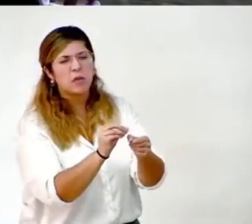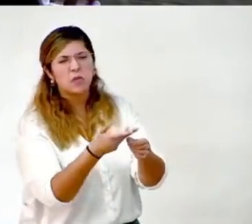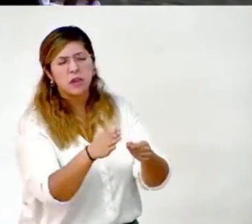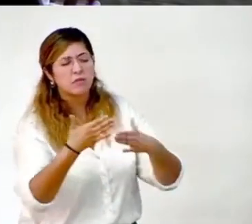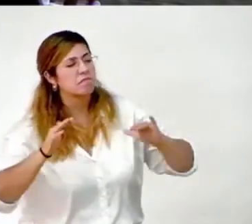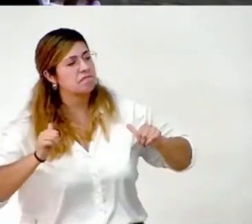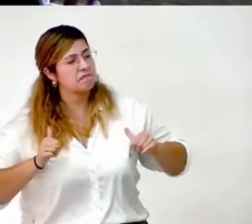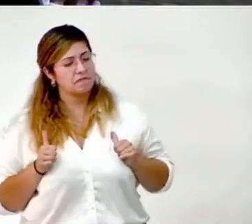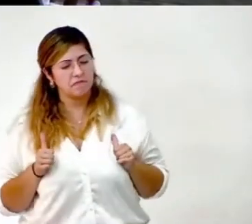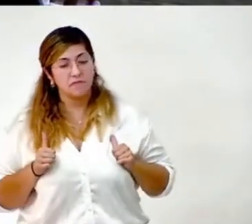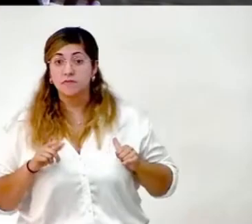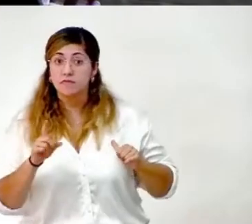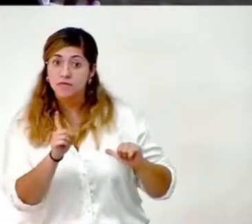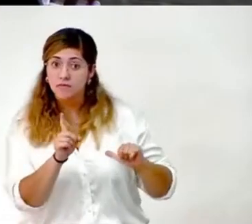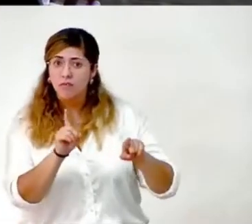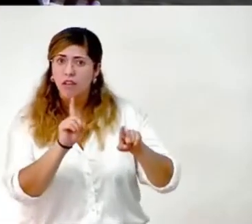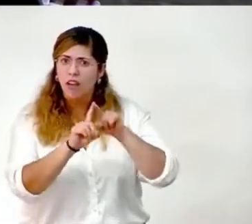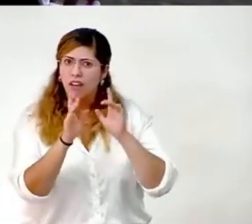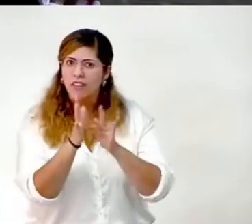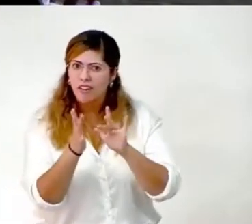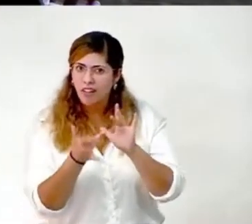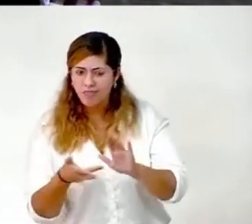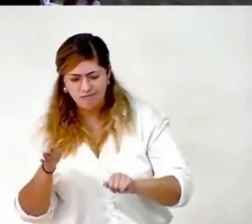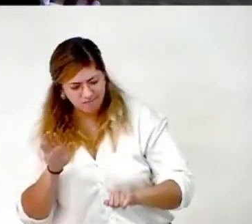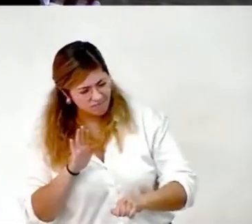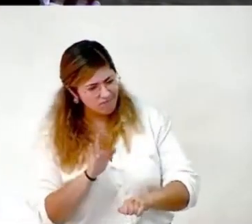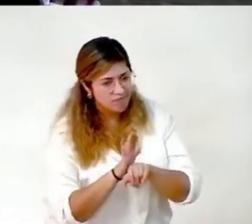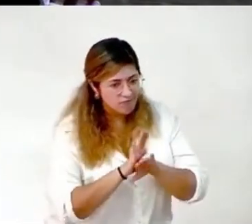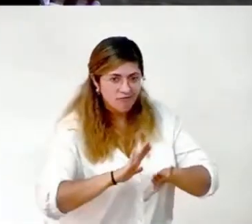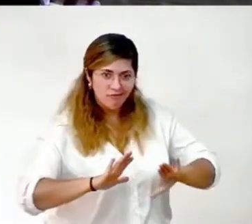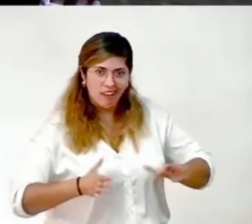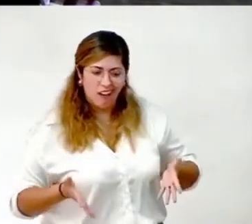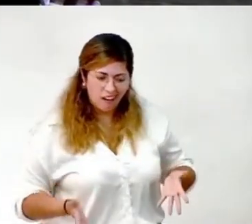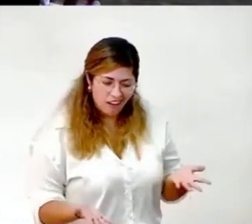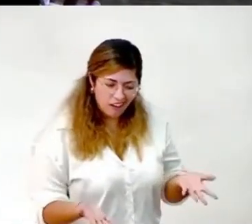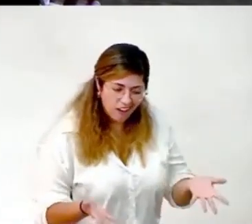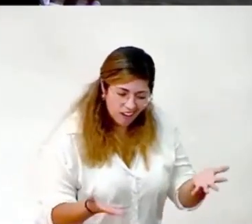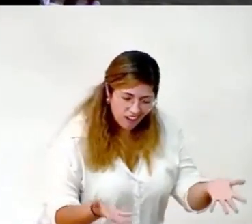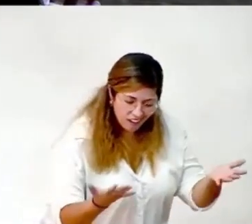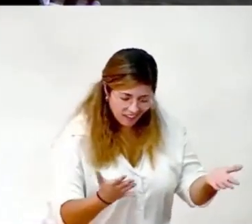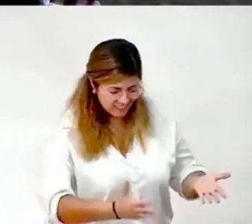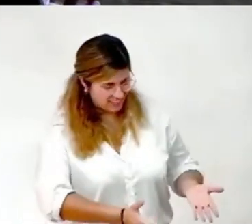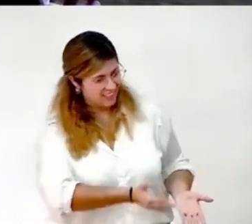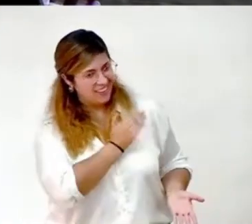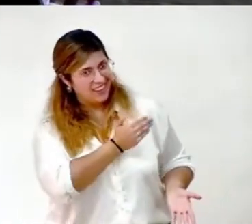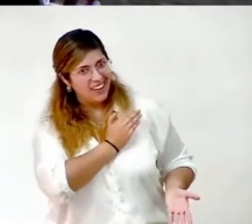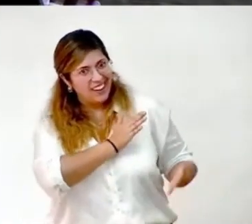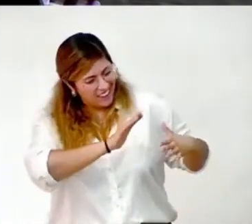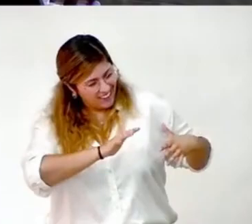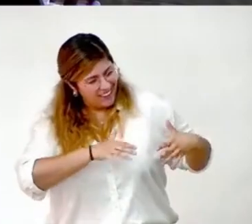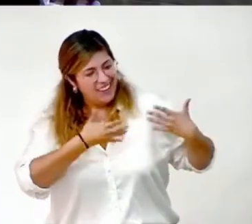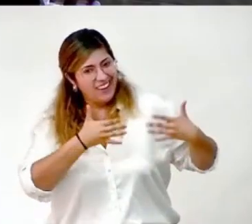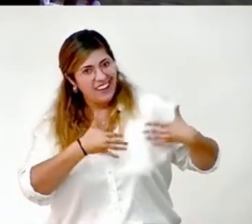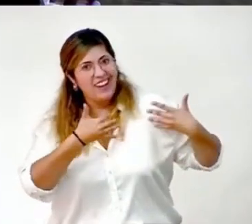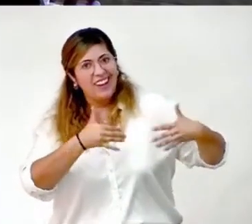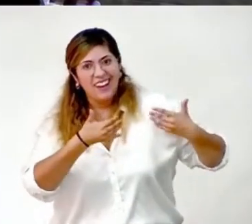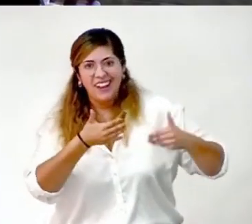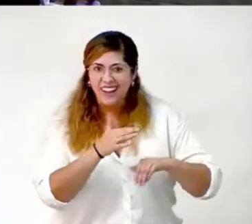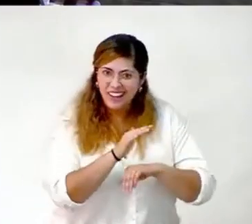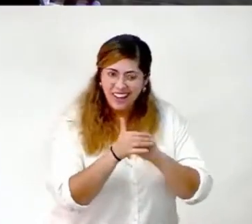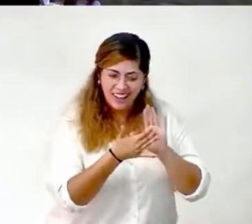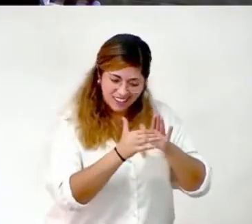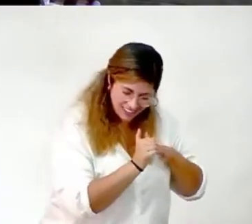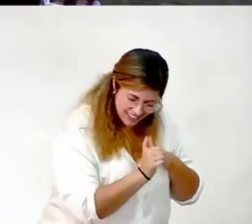processo. Animando, capacitando, habilitando, transformando o coração, nos auxiliando